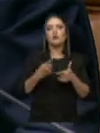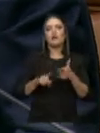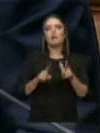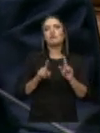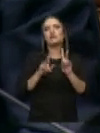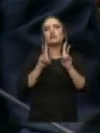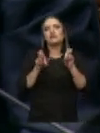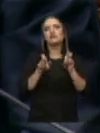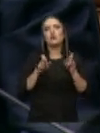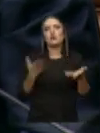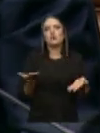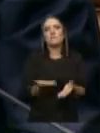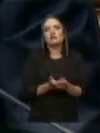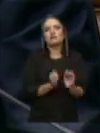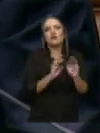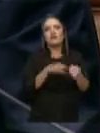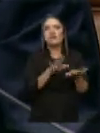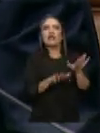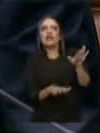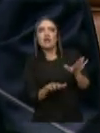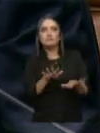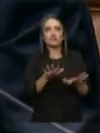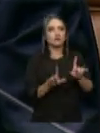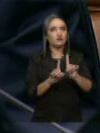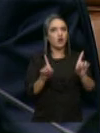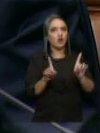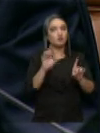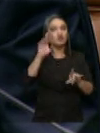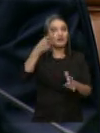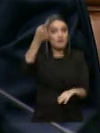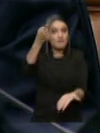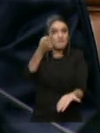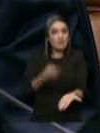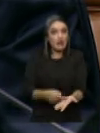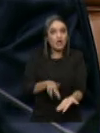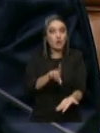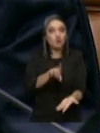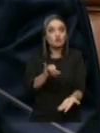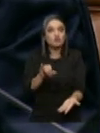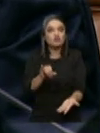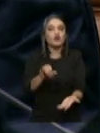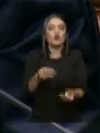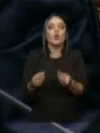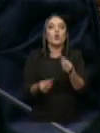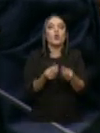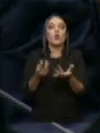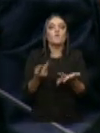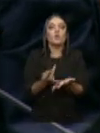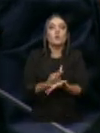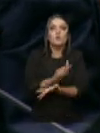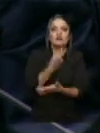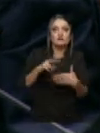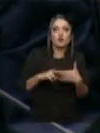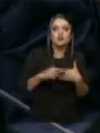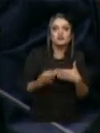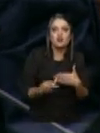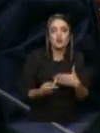Nós estamos apenas demarcando temporalmente os efeitos da coisa julgada em relações de